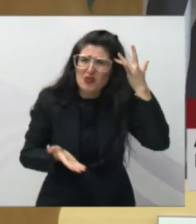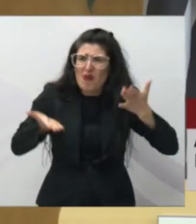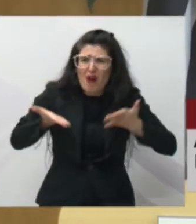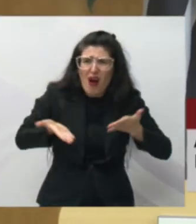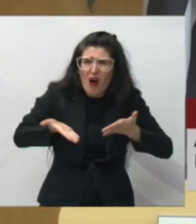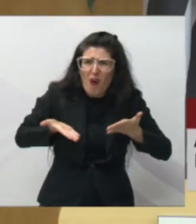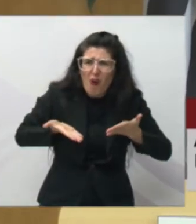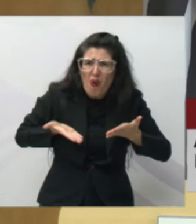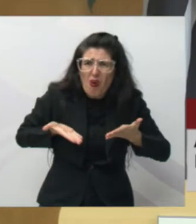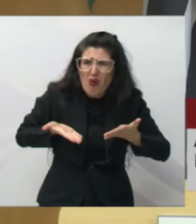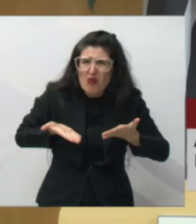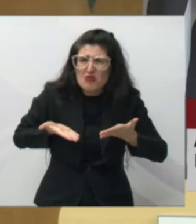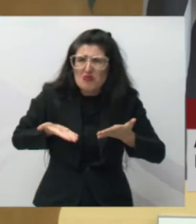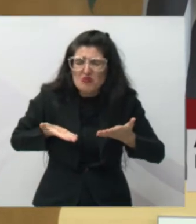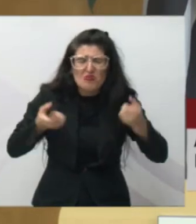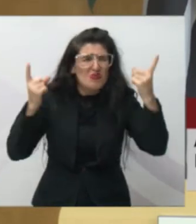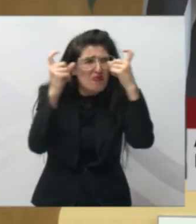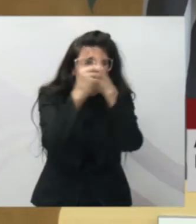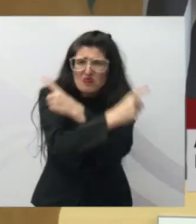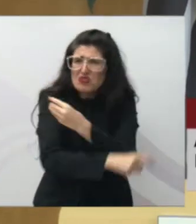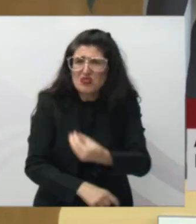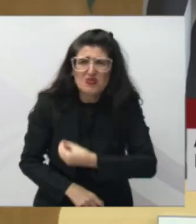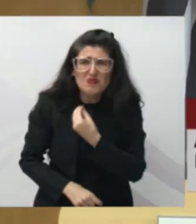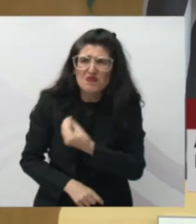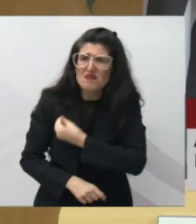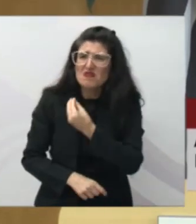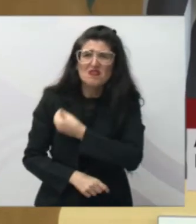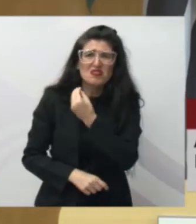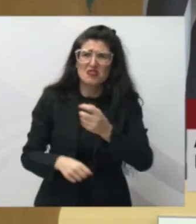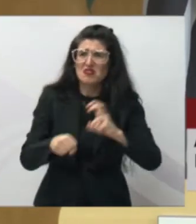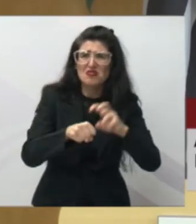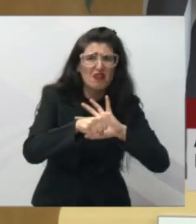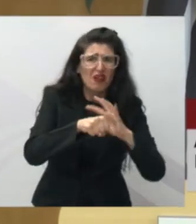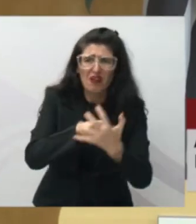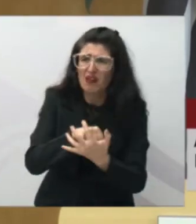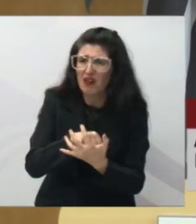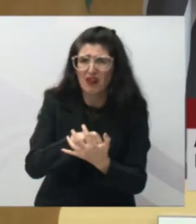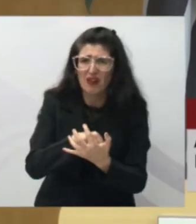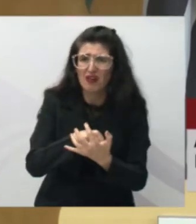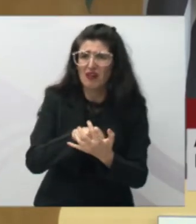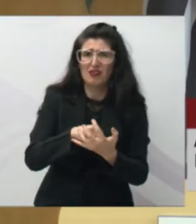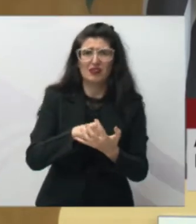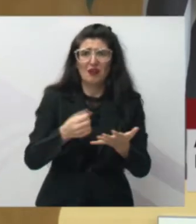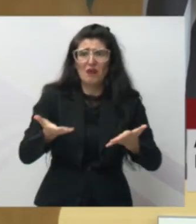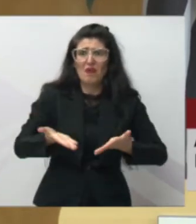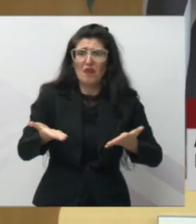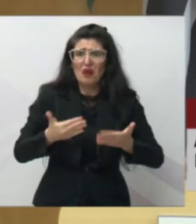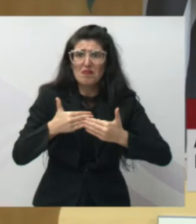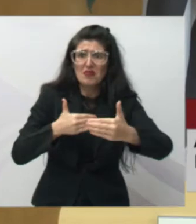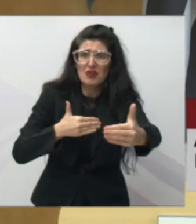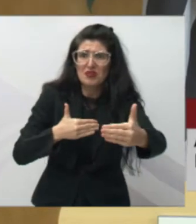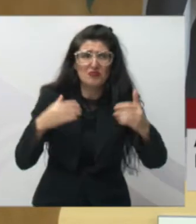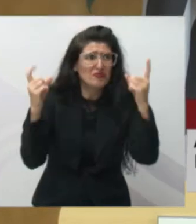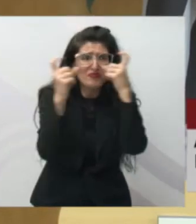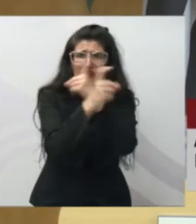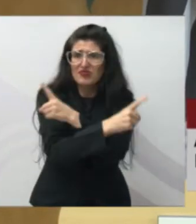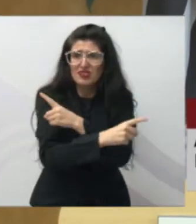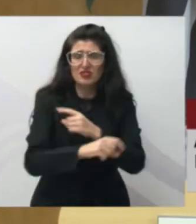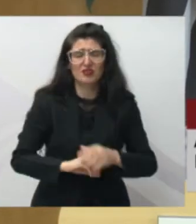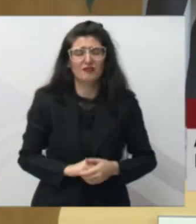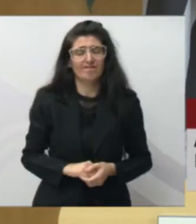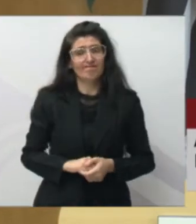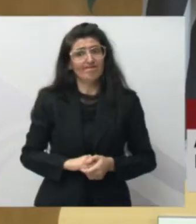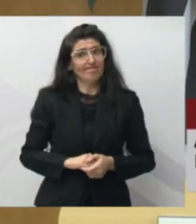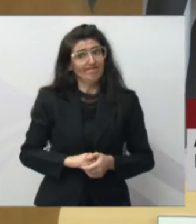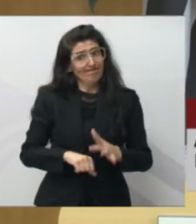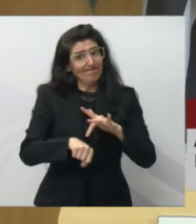tão crucial que a gente está vivendo em relação dessa pandemia. Então eu acho que, na